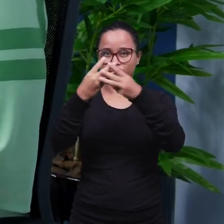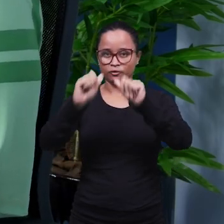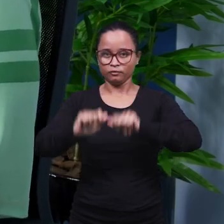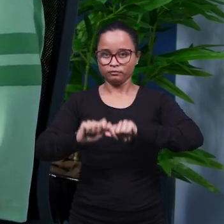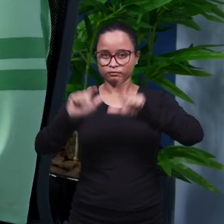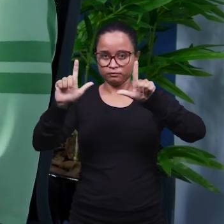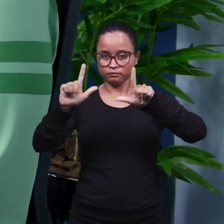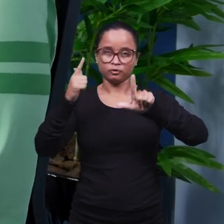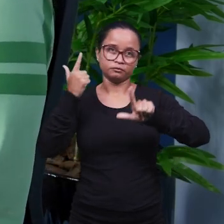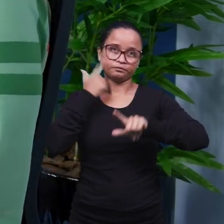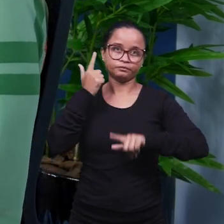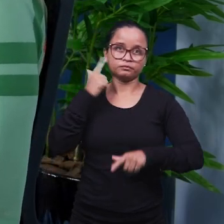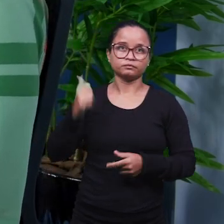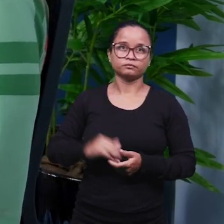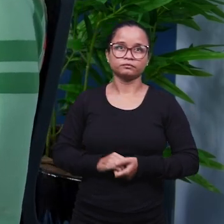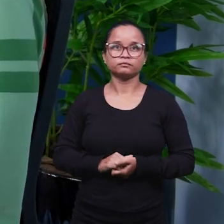slide,